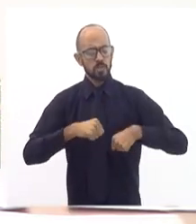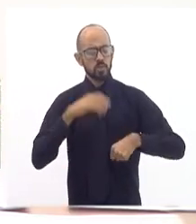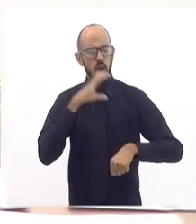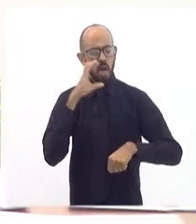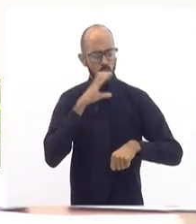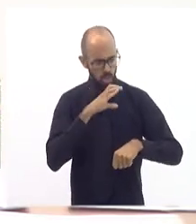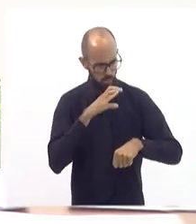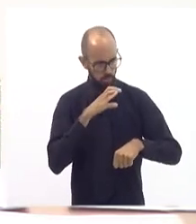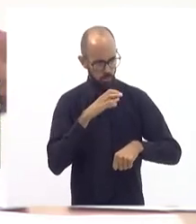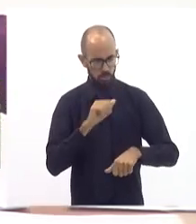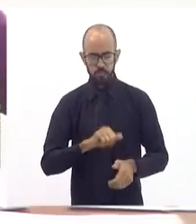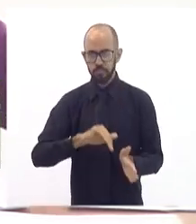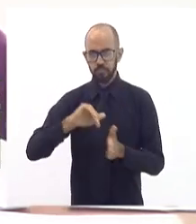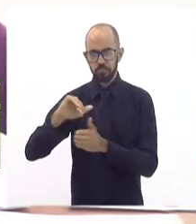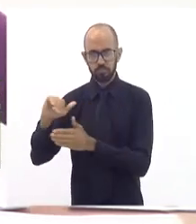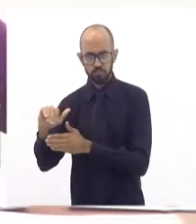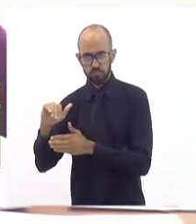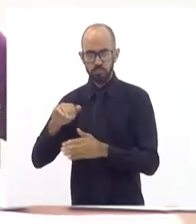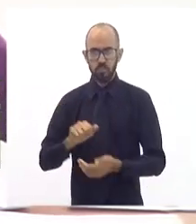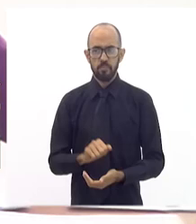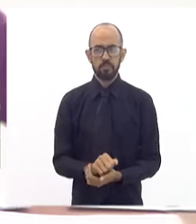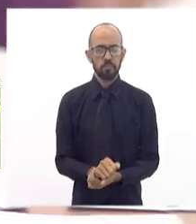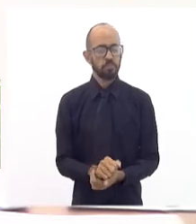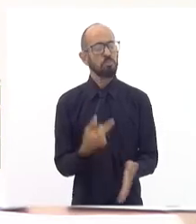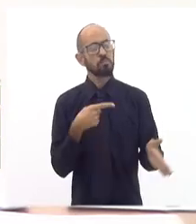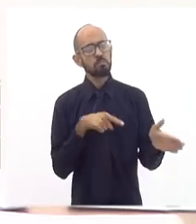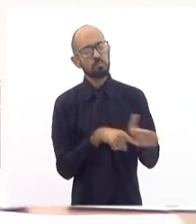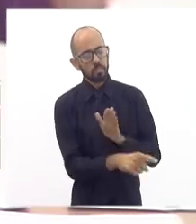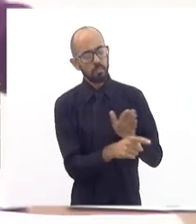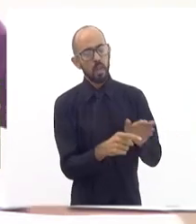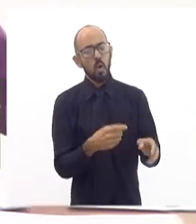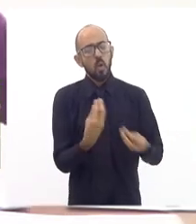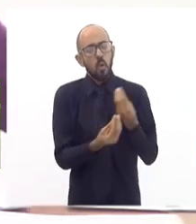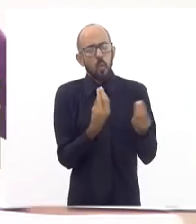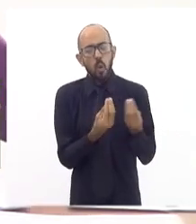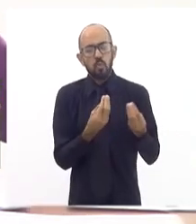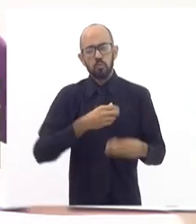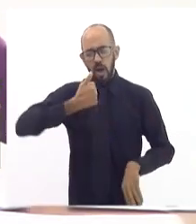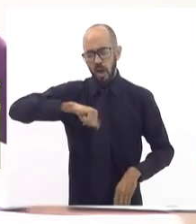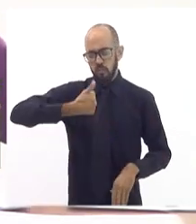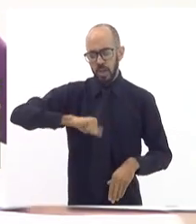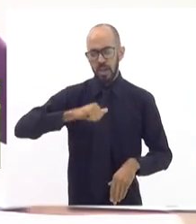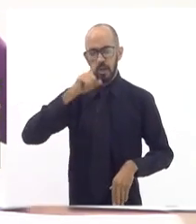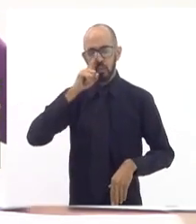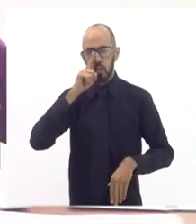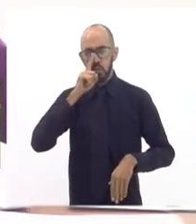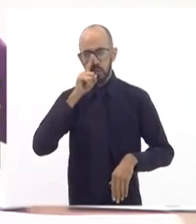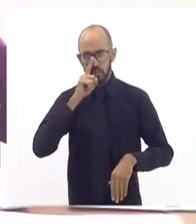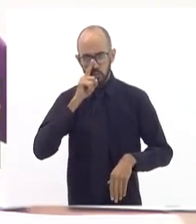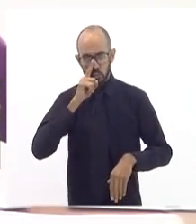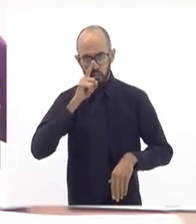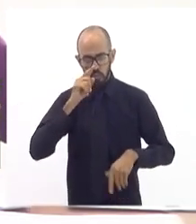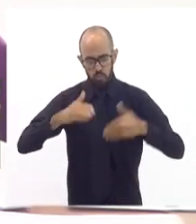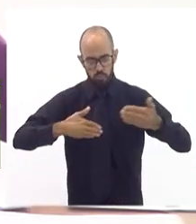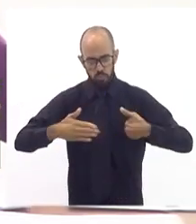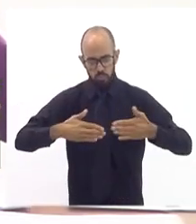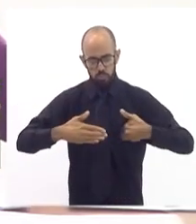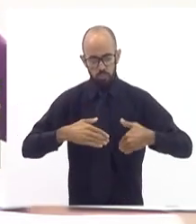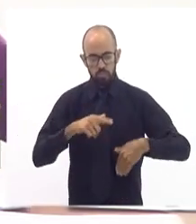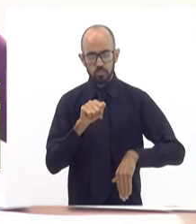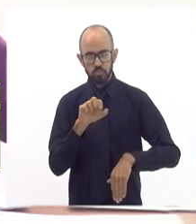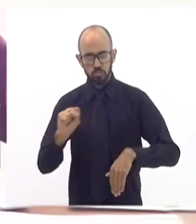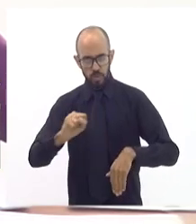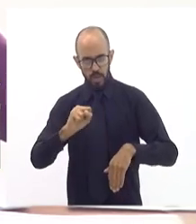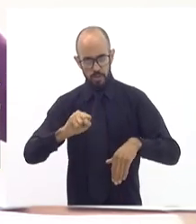processo dia de que forma foram avaliados os riscos da operação das usinas termelétricas a gás